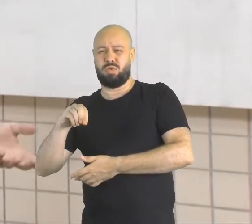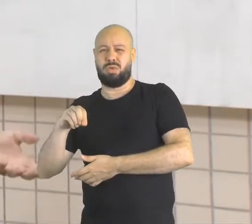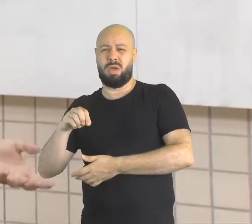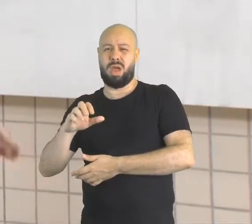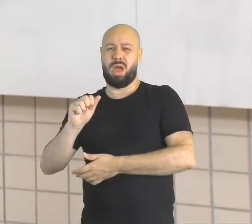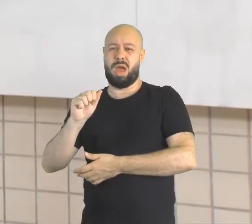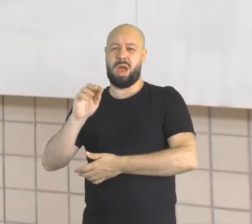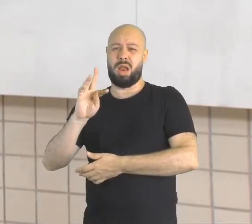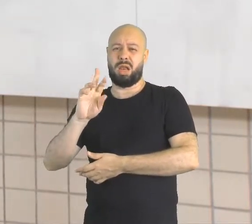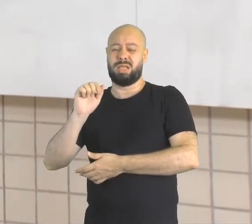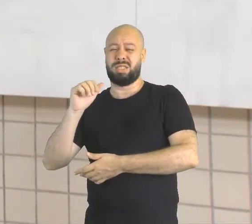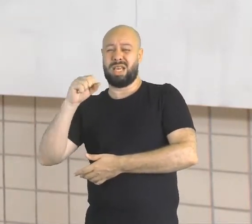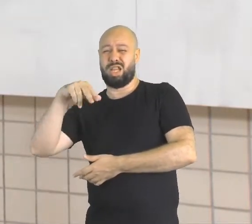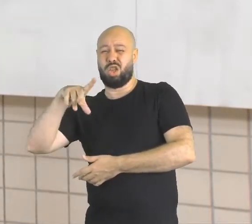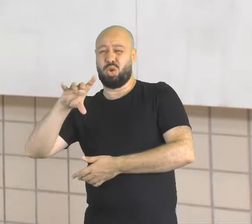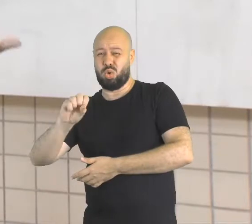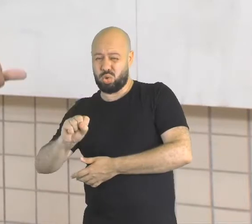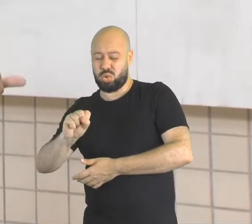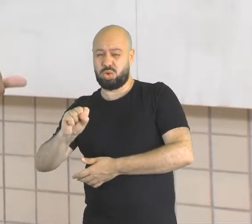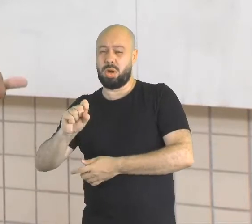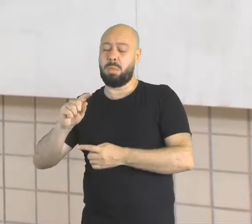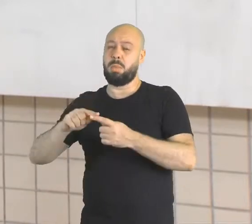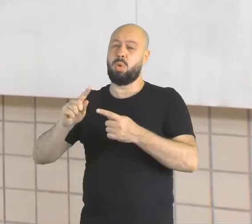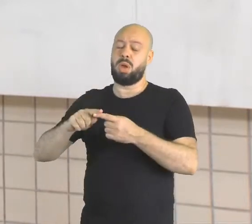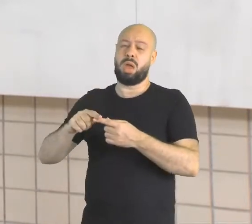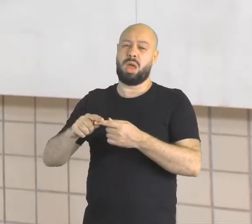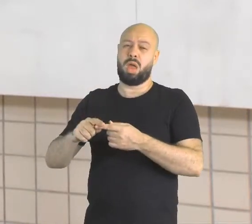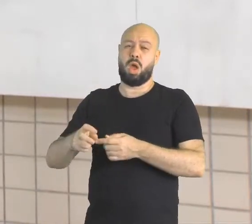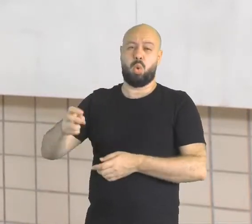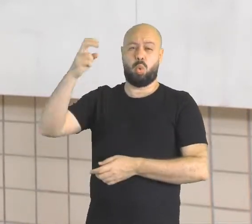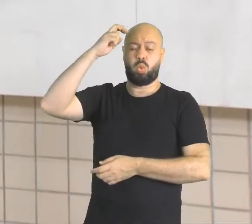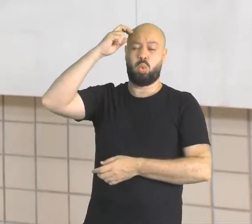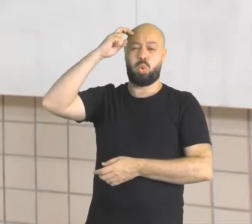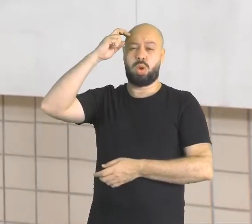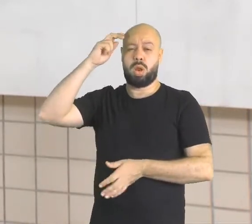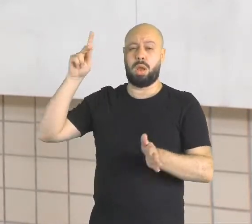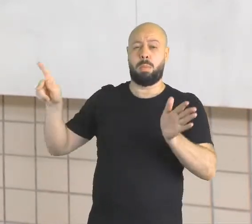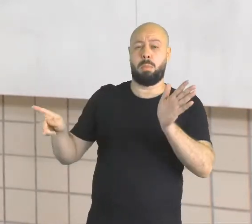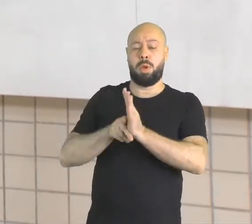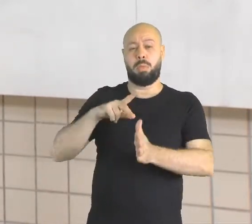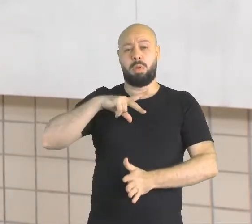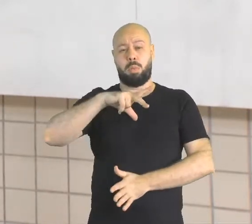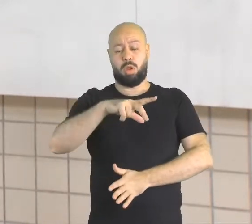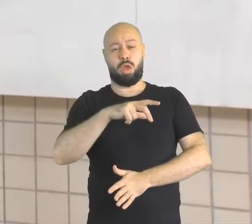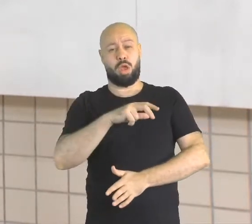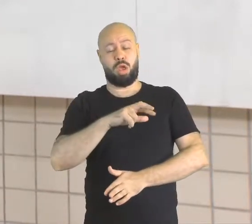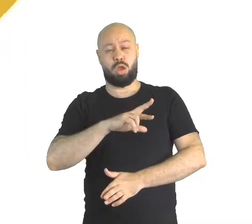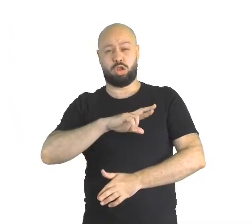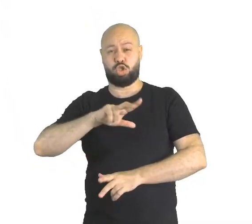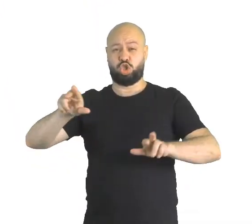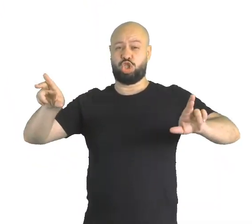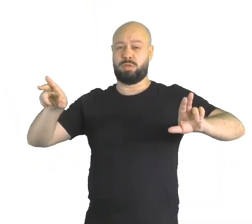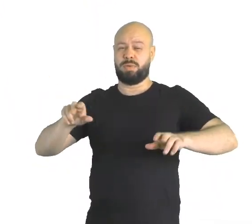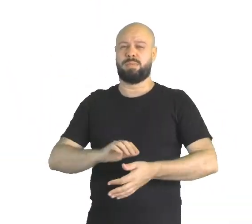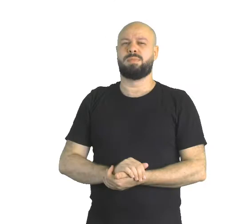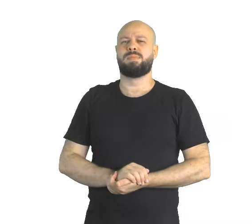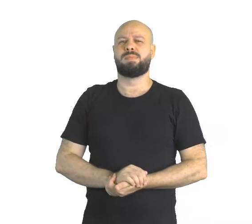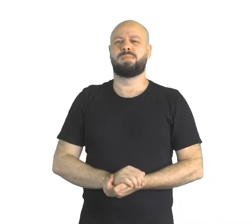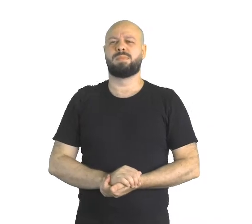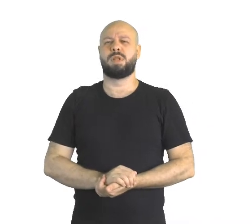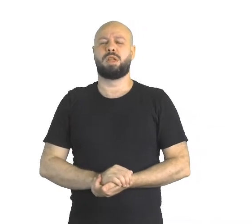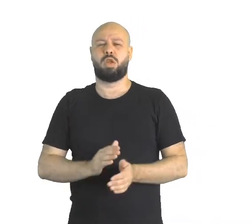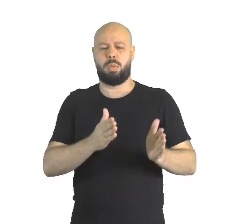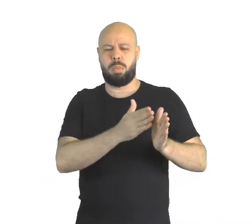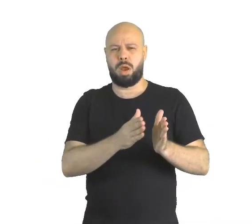não possuíam a cultura europeia do colonizador, do português branco. A partir do período